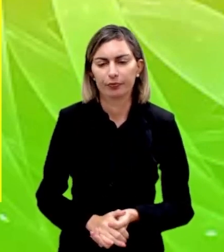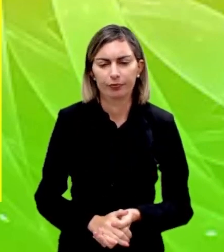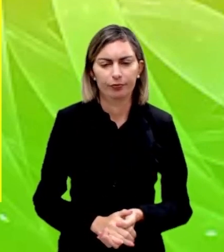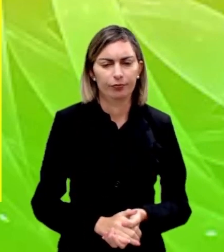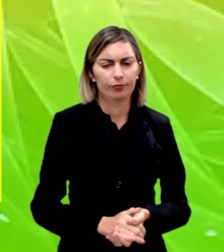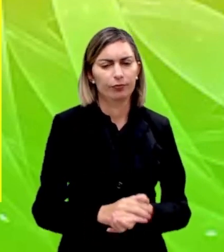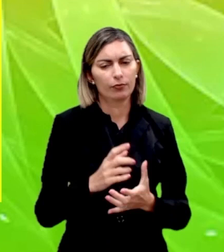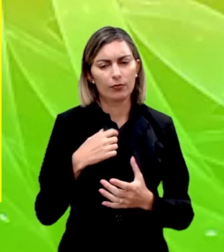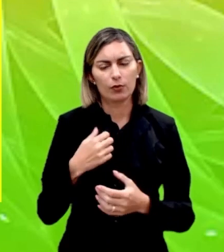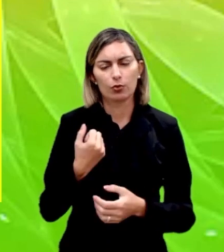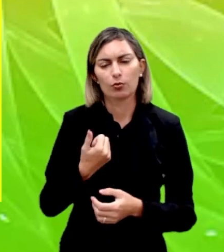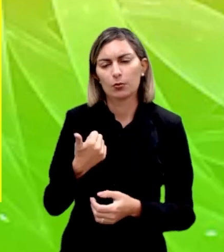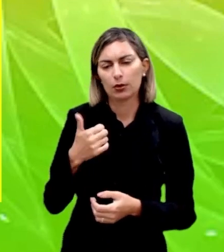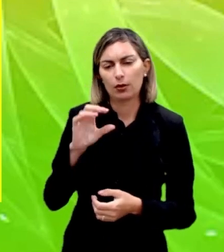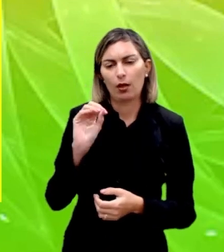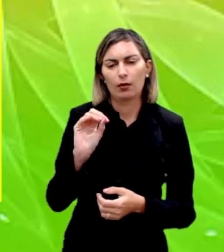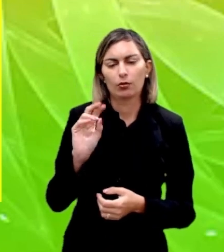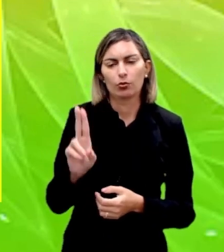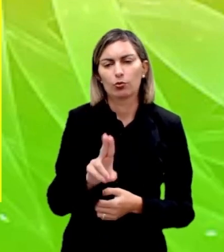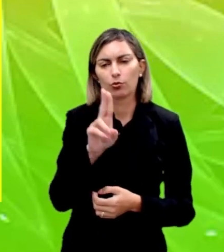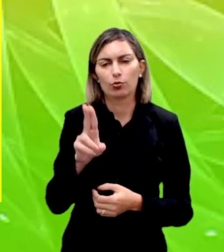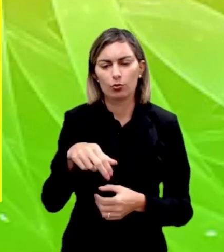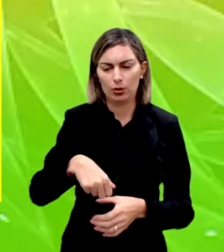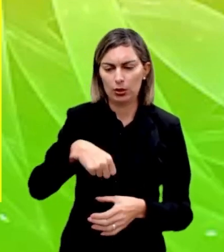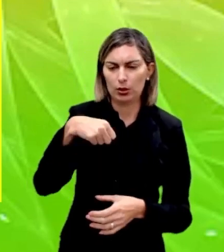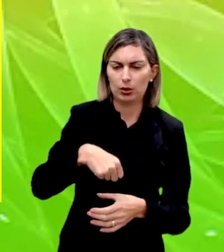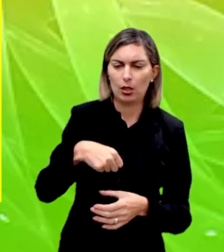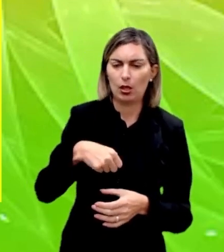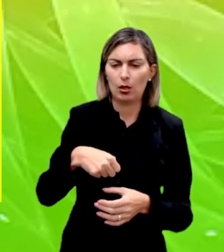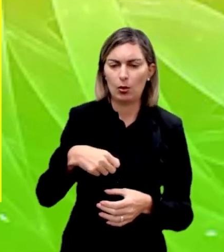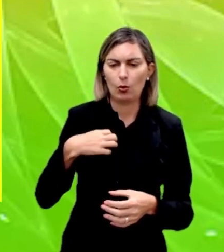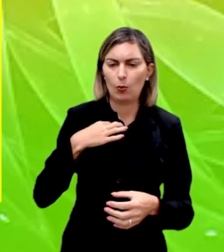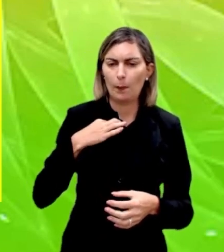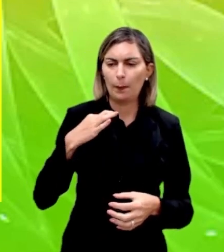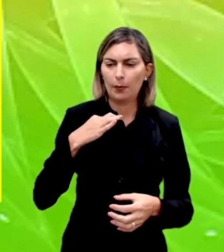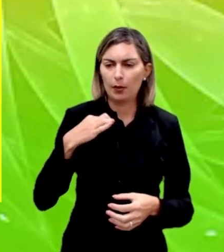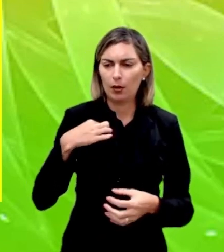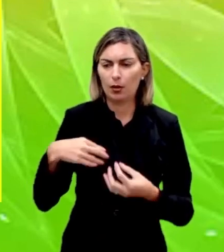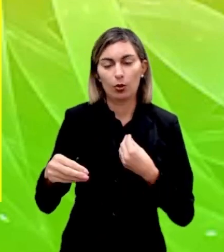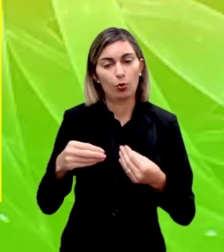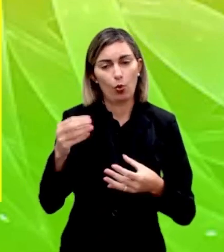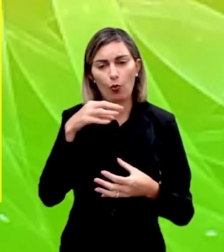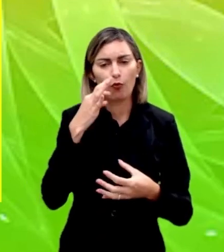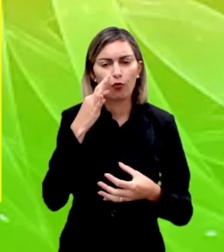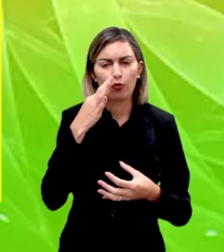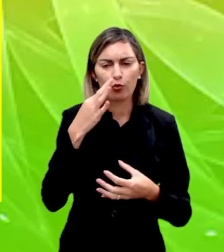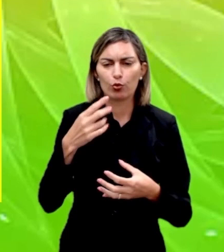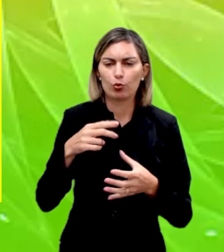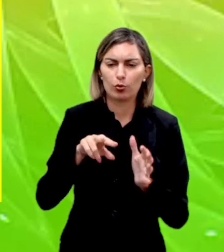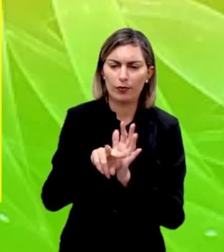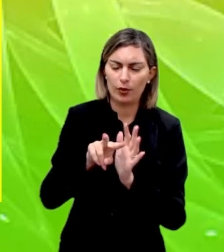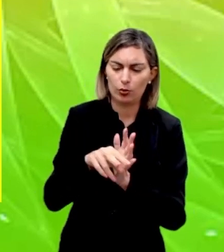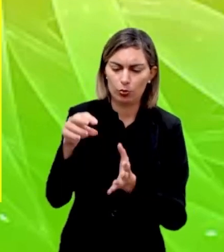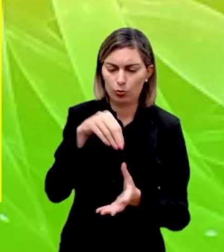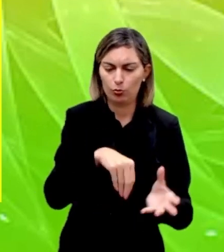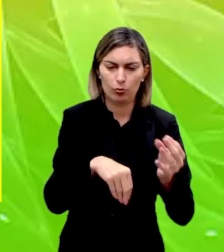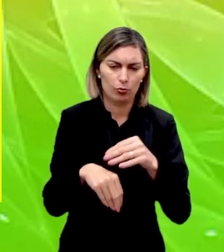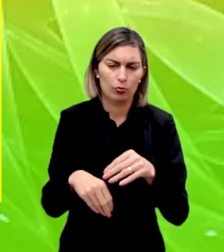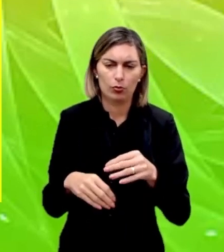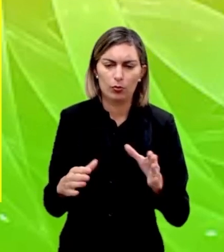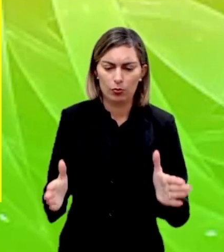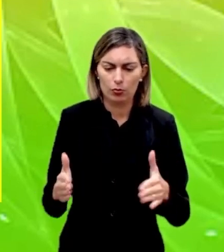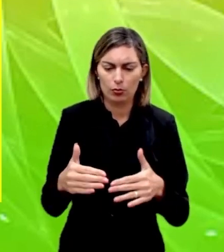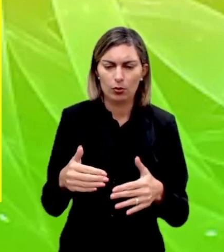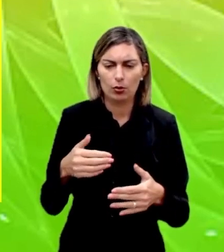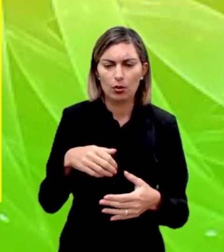O número 10, use um saco de pano ou coloque as frutas, legumes, vegetais direto